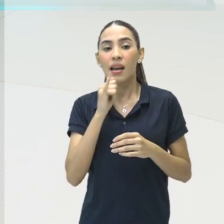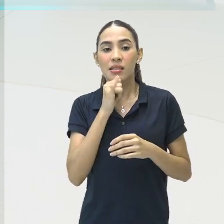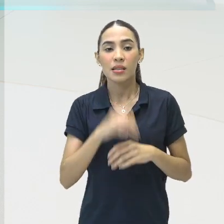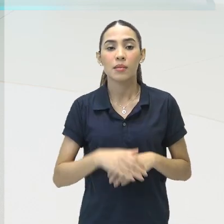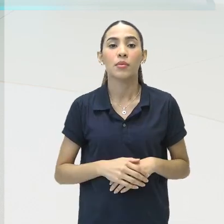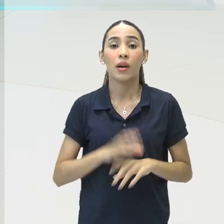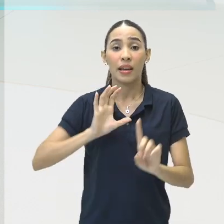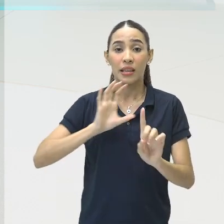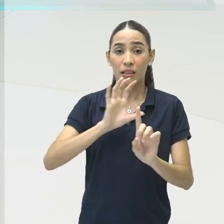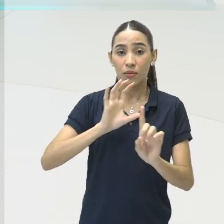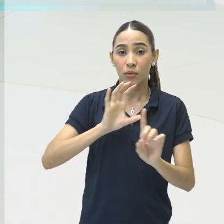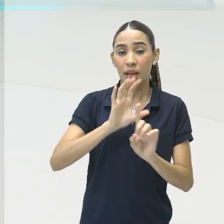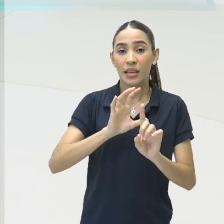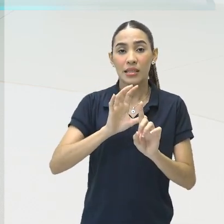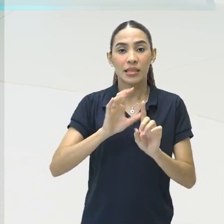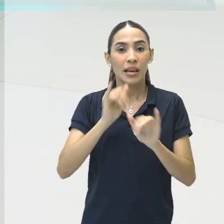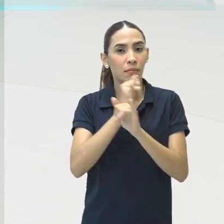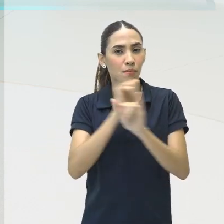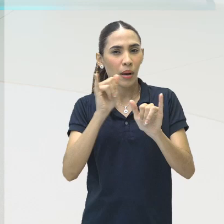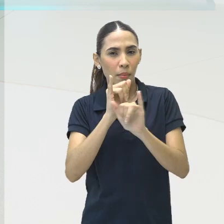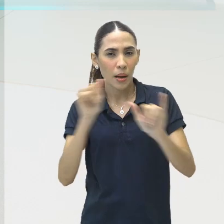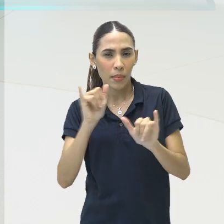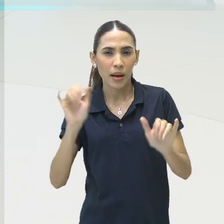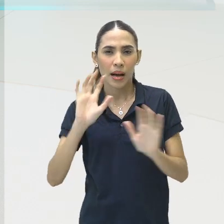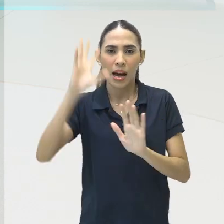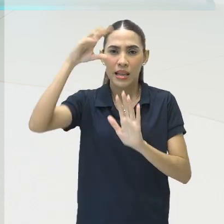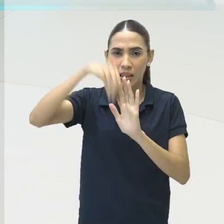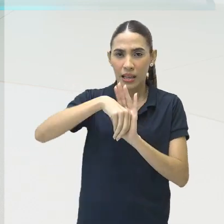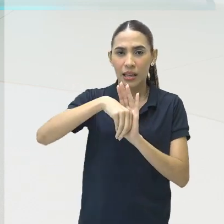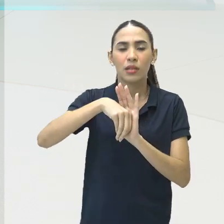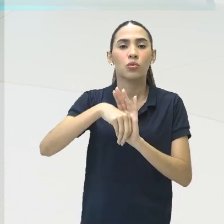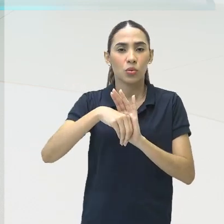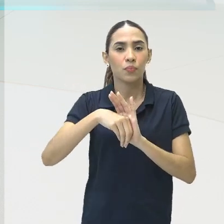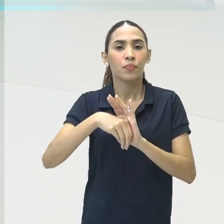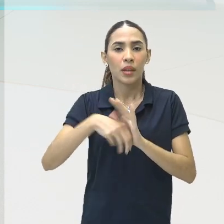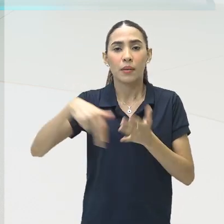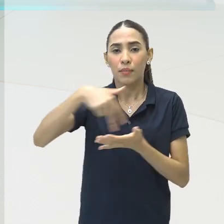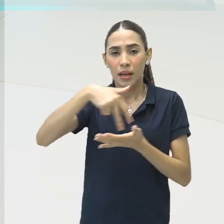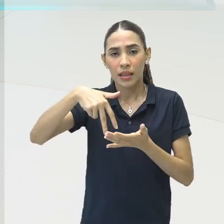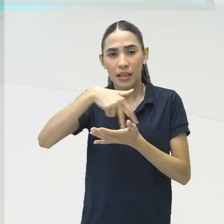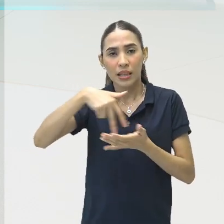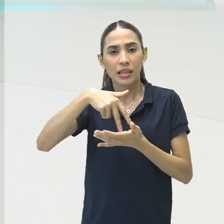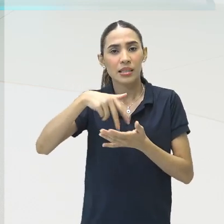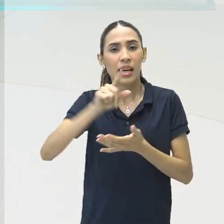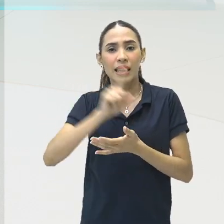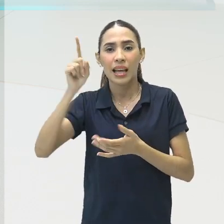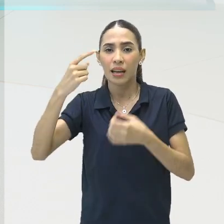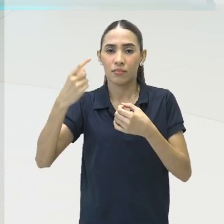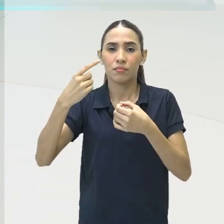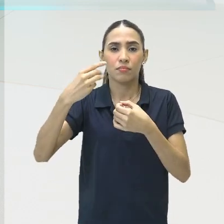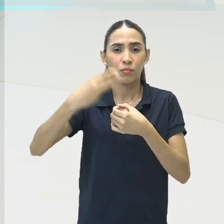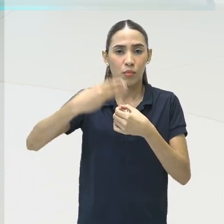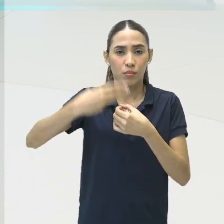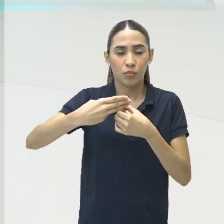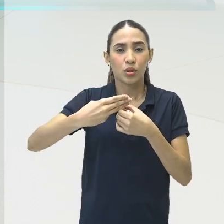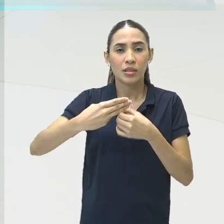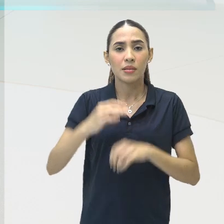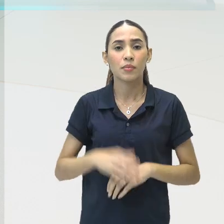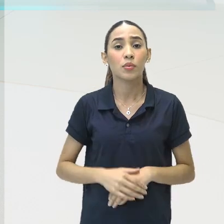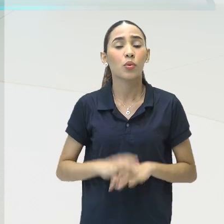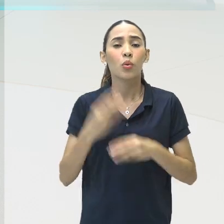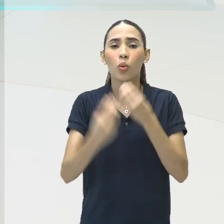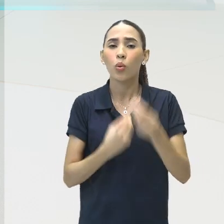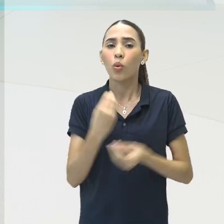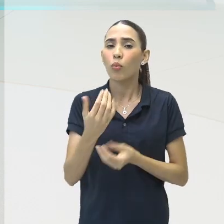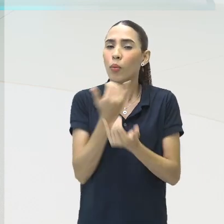da influência da mídia dentro das cirandas de Manacapuru, como que a mídia ajudou aí, então, as cirandas